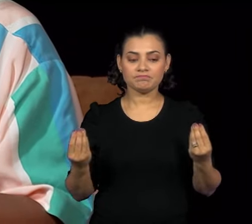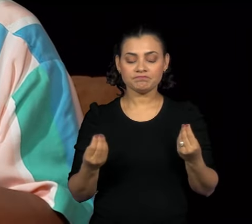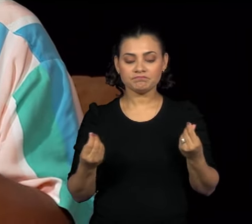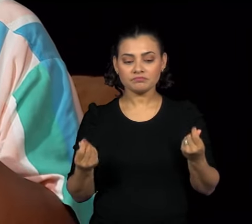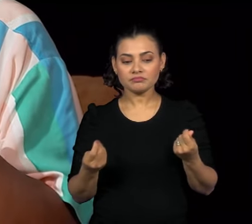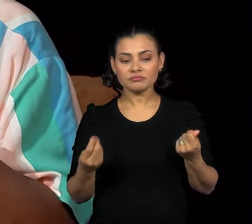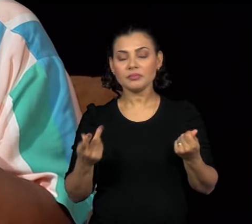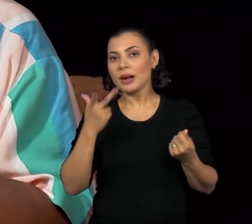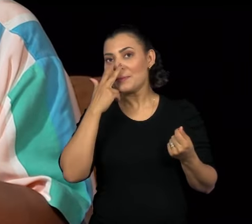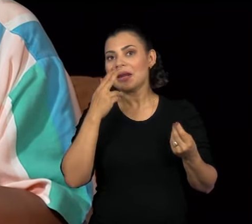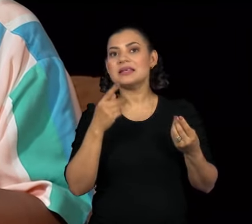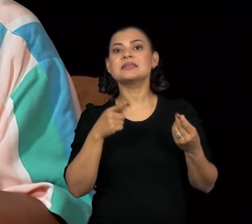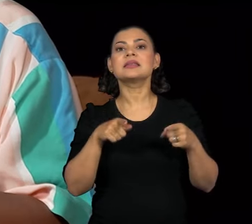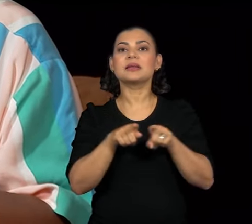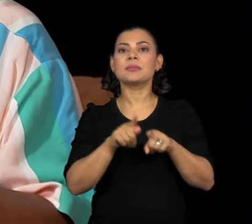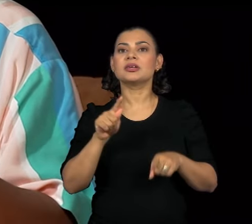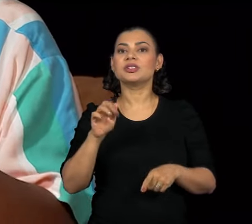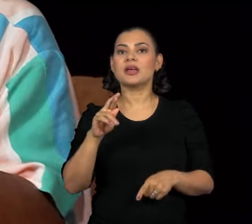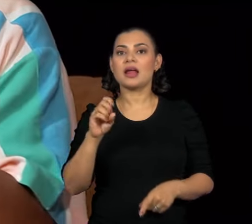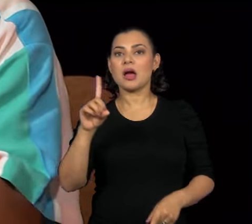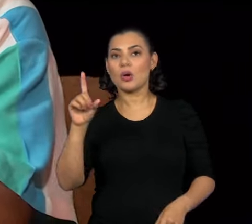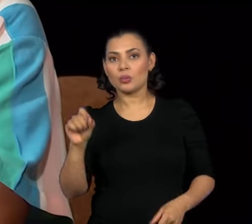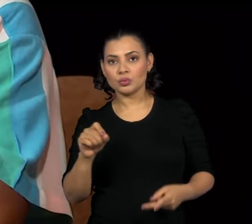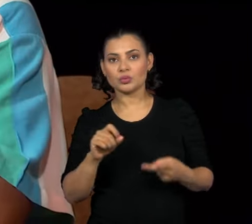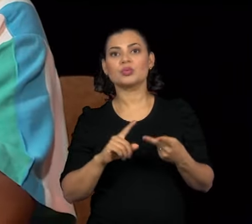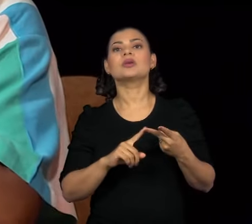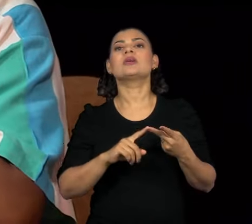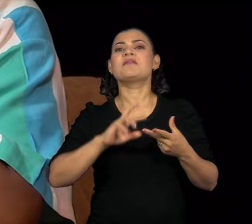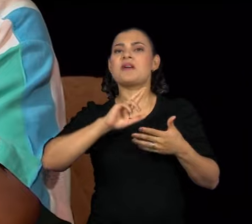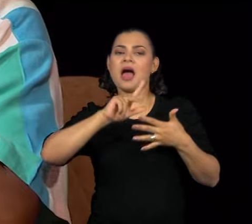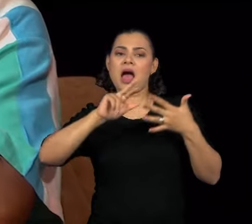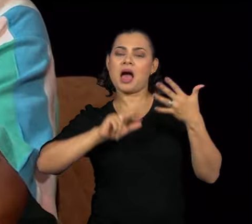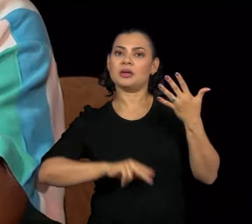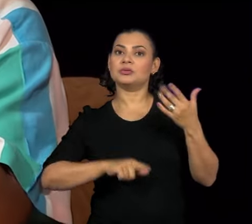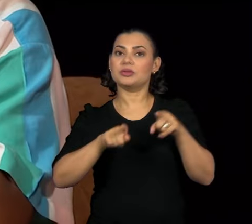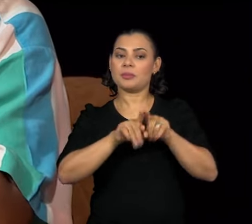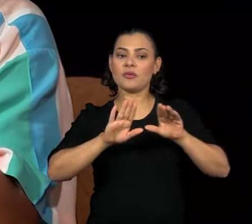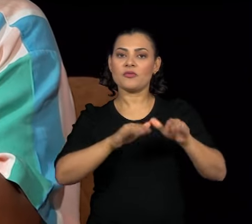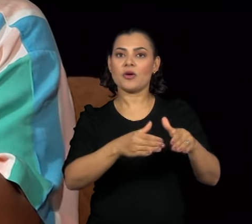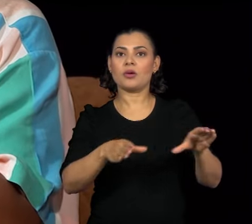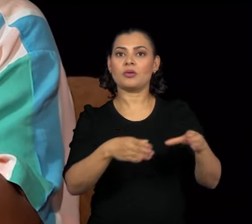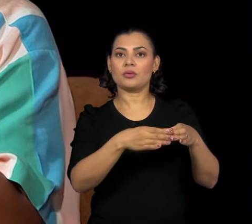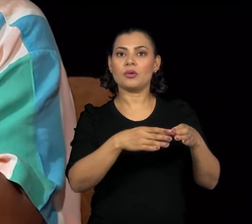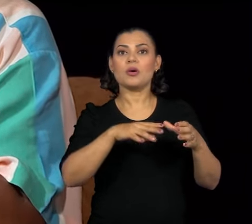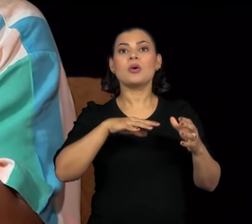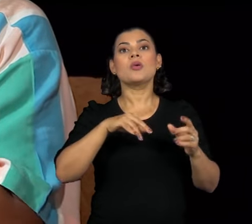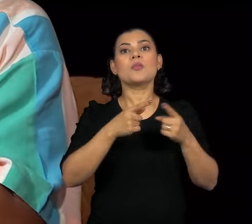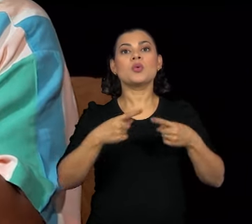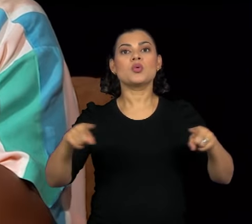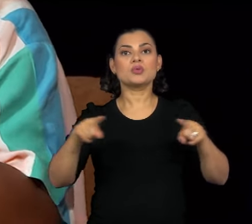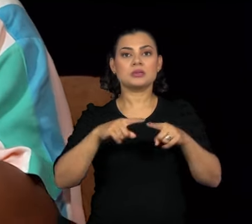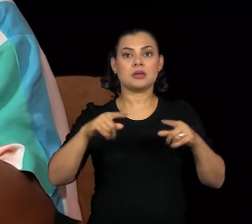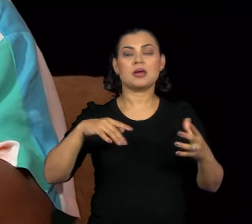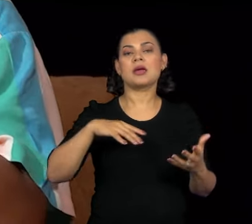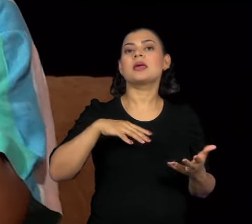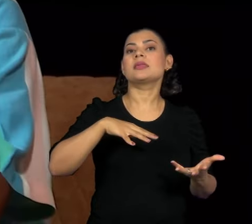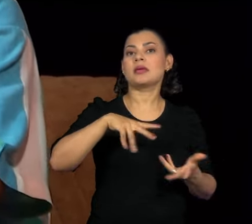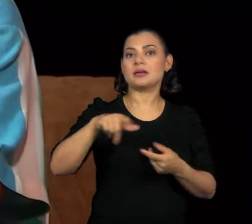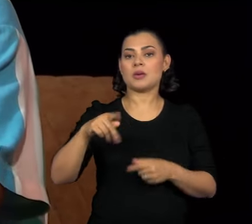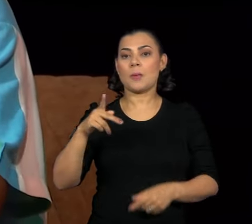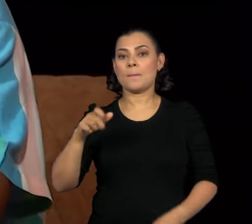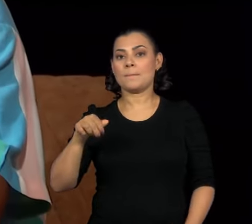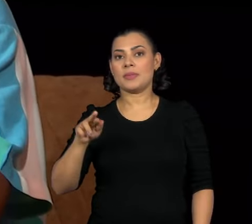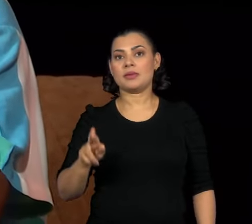Quinteto Violado, Geraldo Vandré, aí outros muito ligados na música internacional, Pink Floyd,